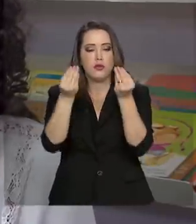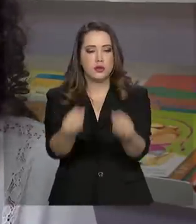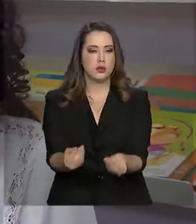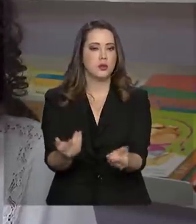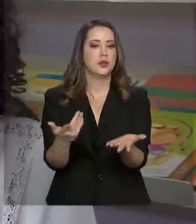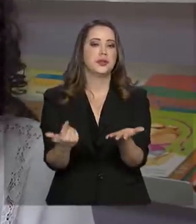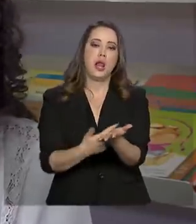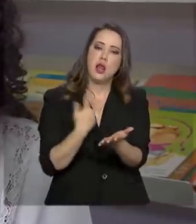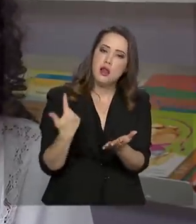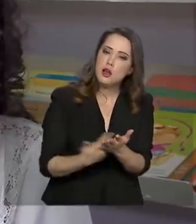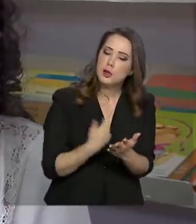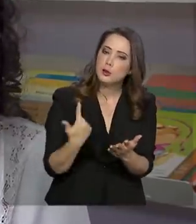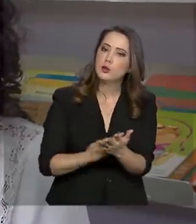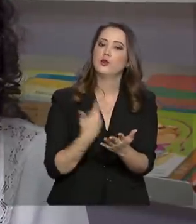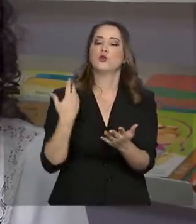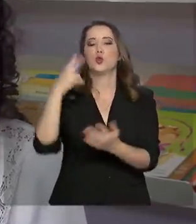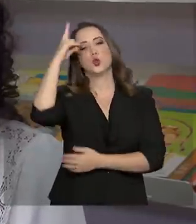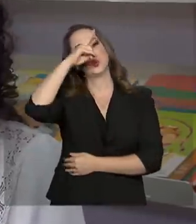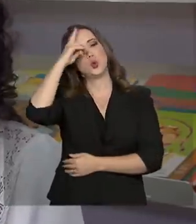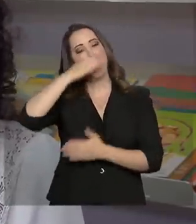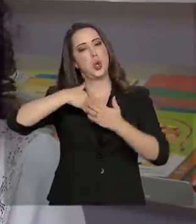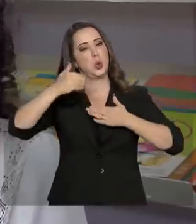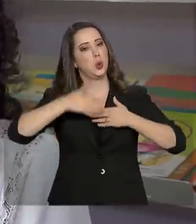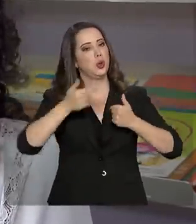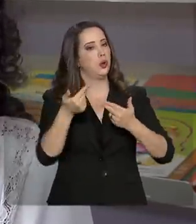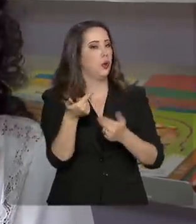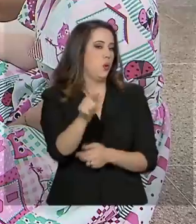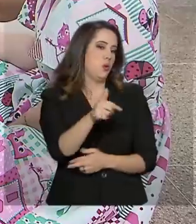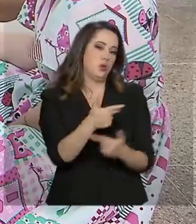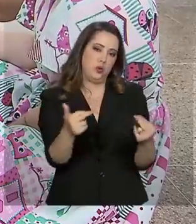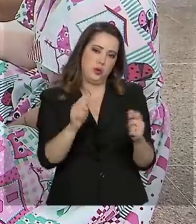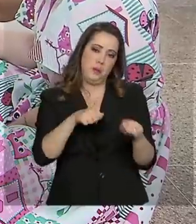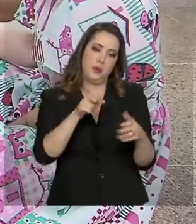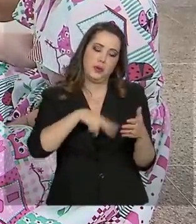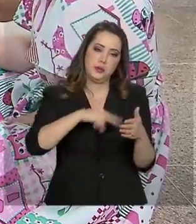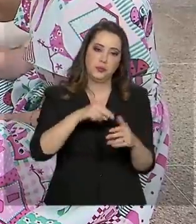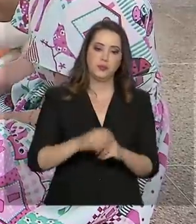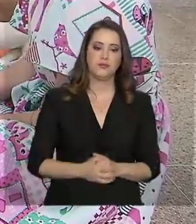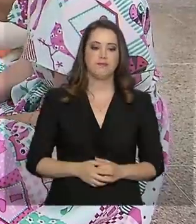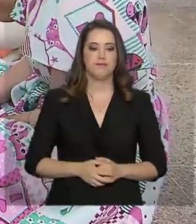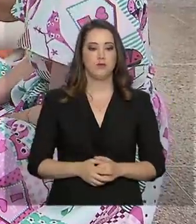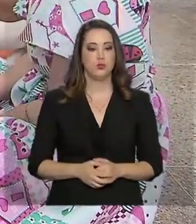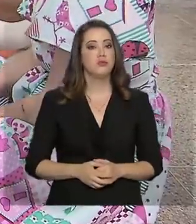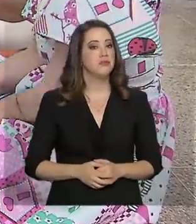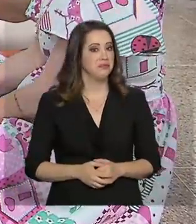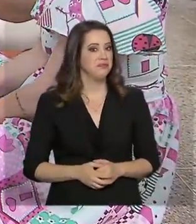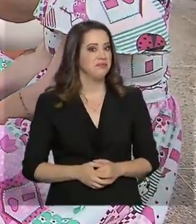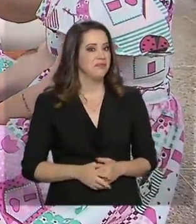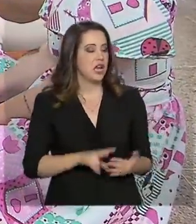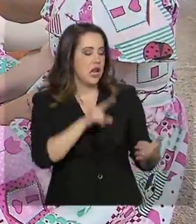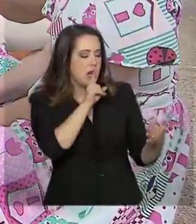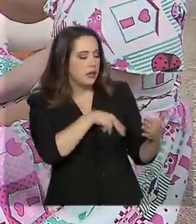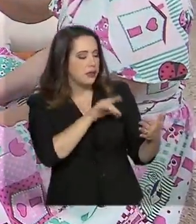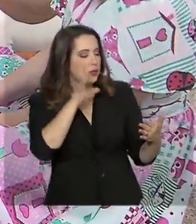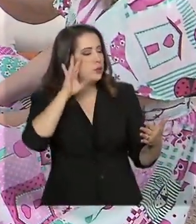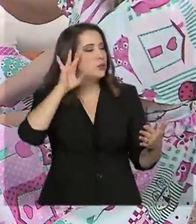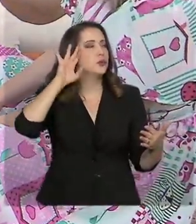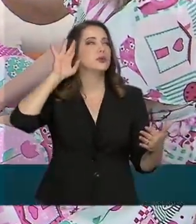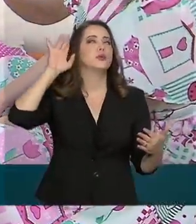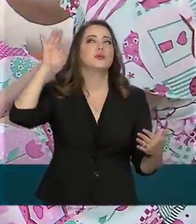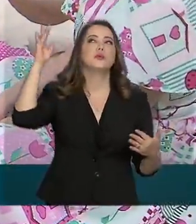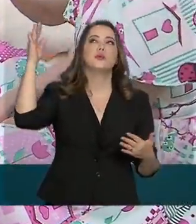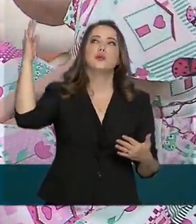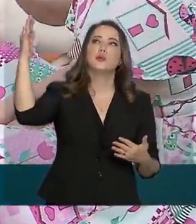a livros literários ou qualquer outro material de leitura ler é viajar para universos distantes sem